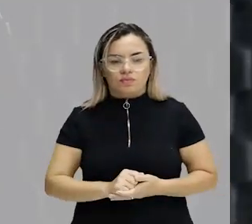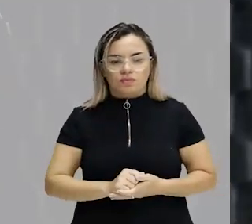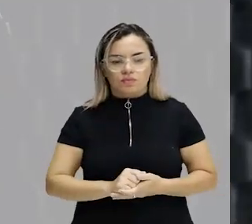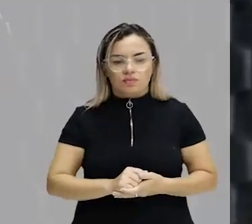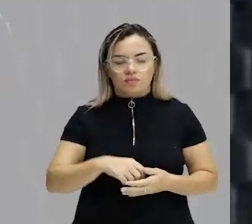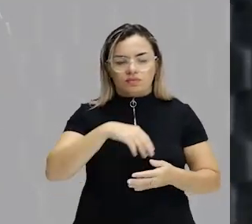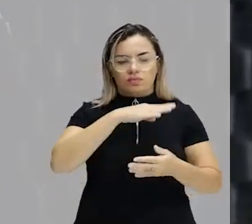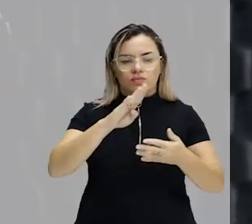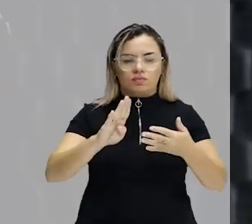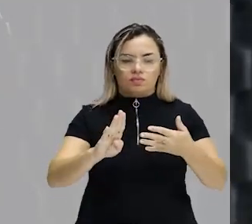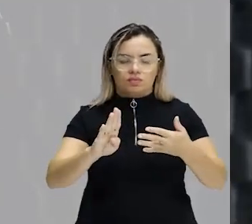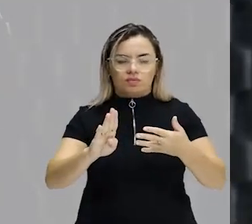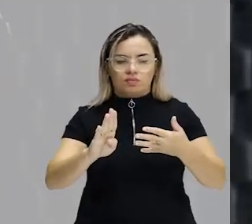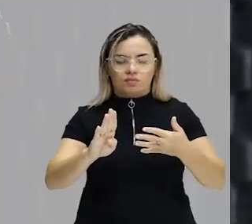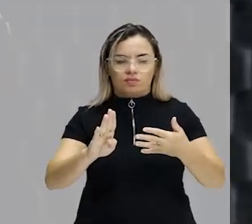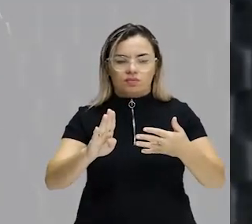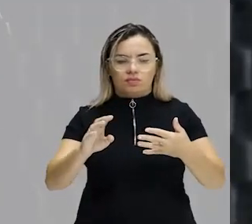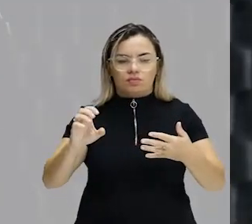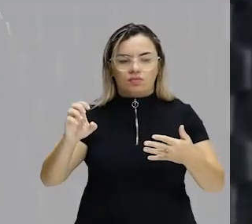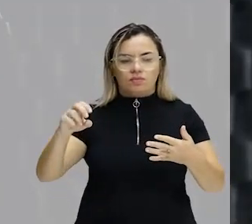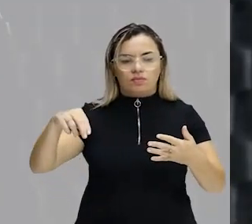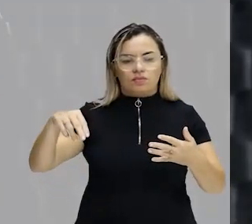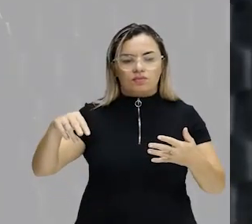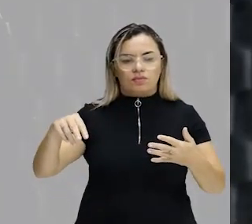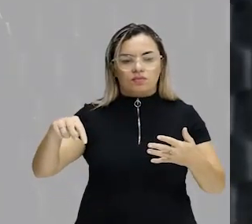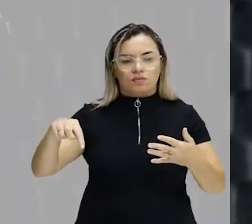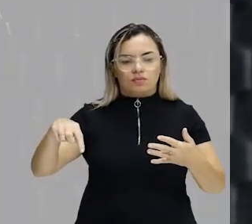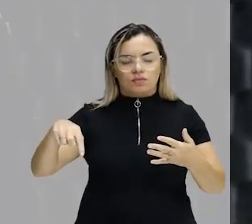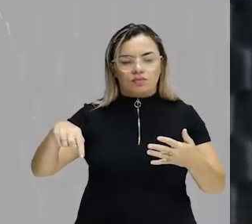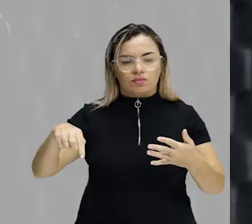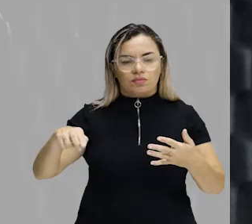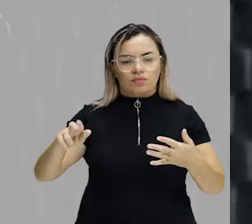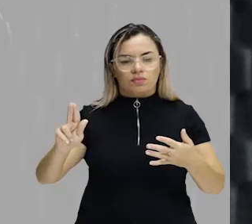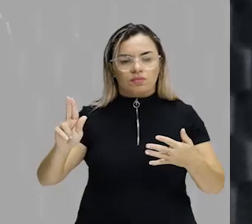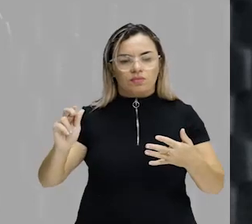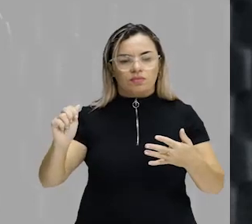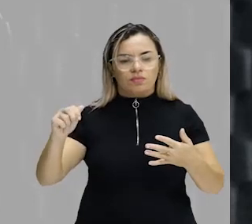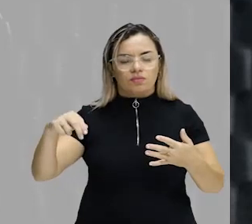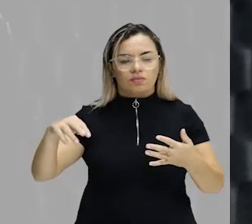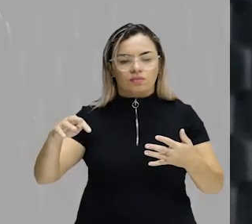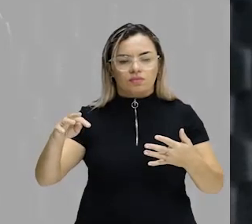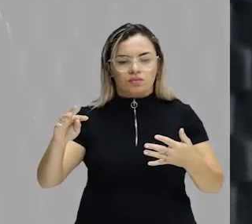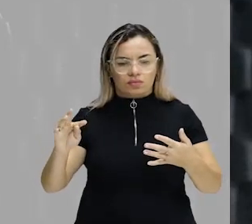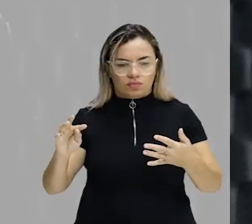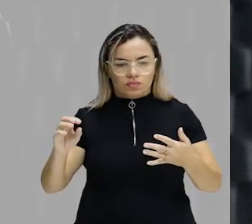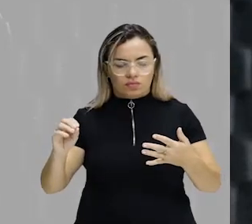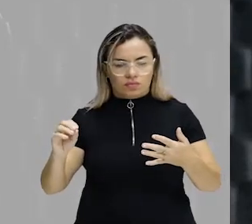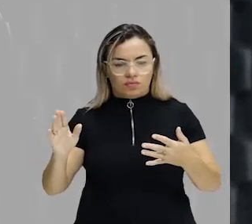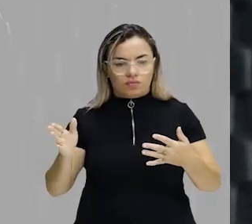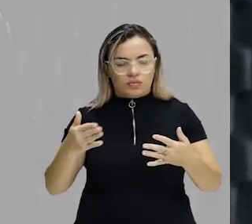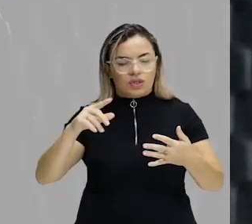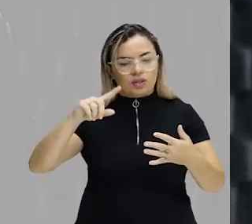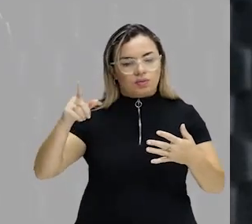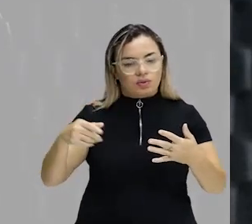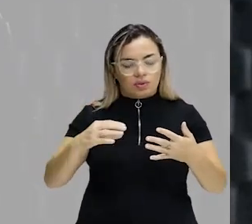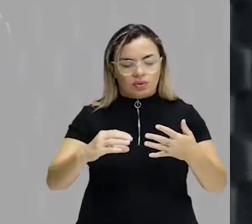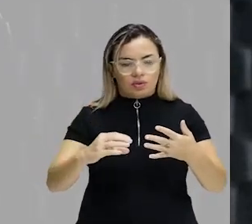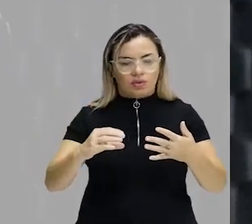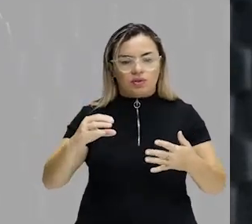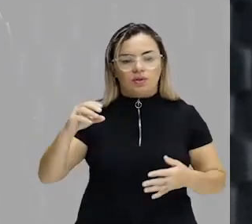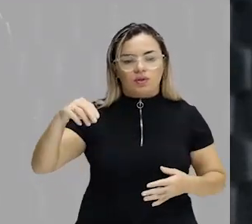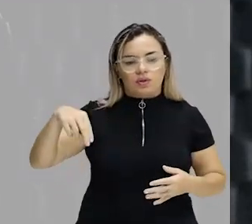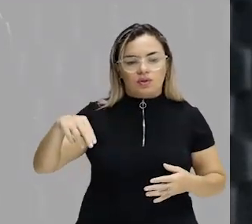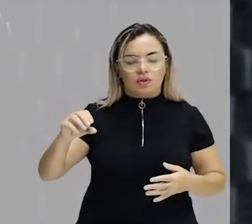no entanto, também é conjunção, tá bom? No entanto, não